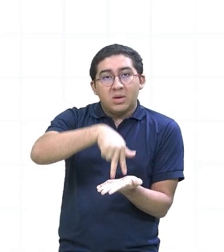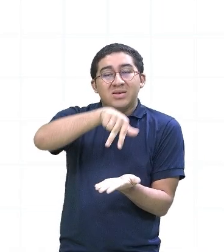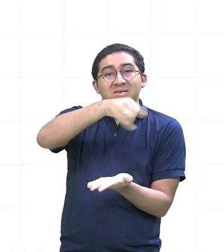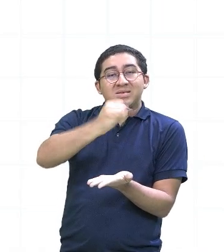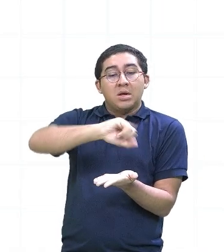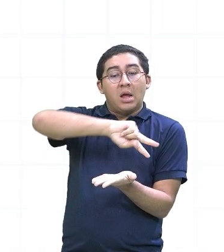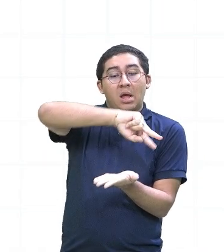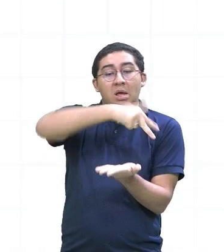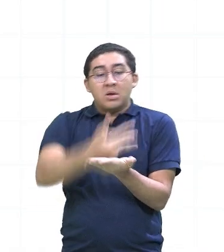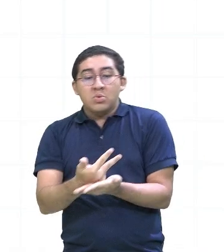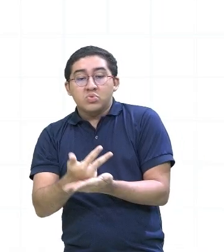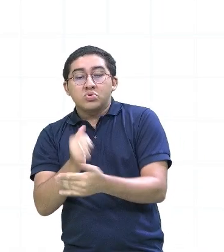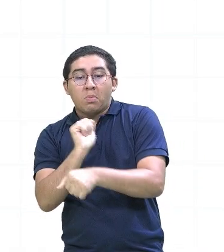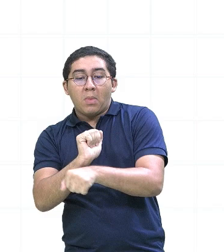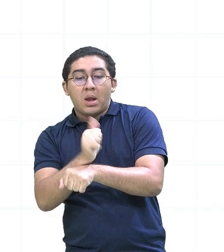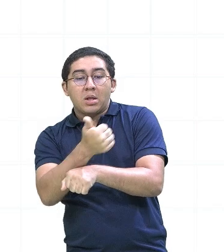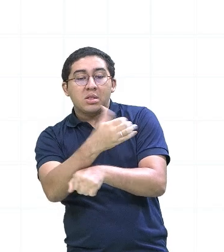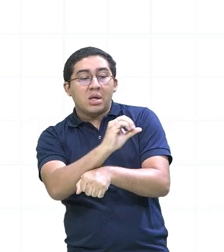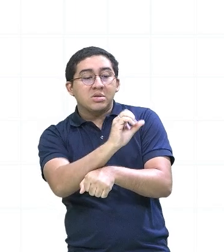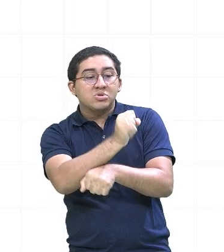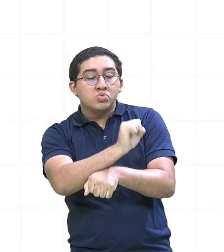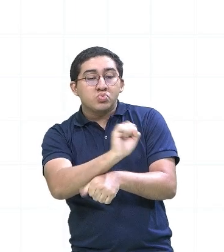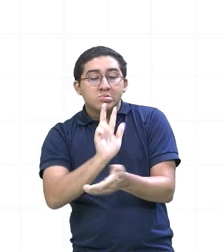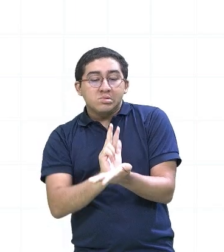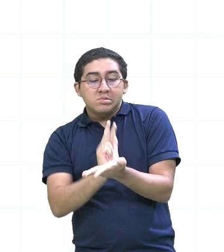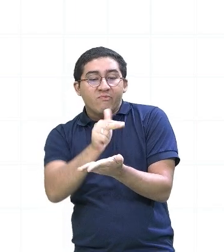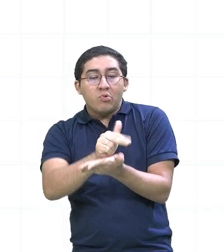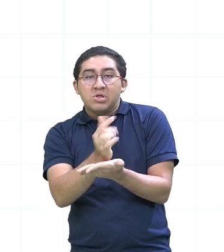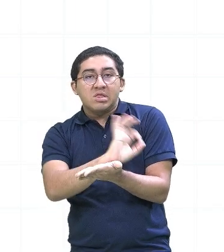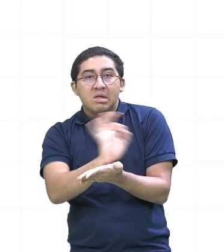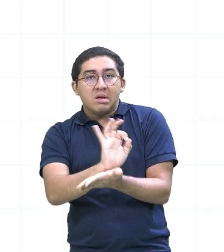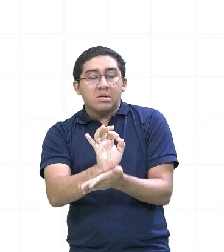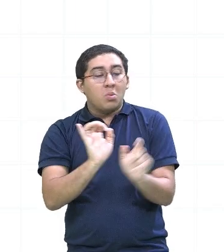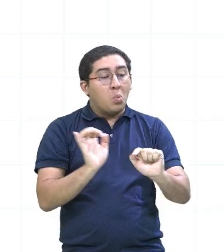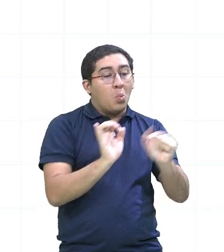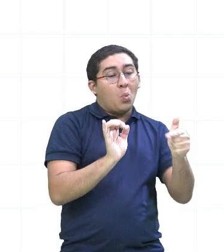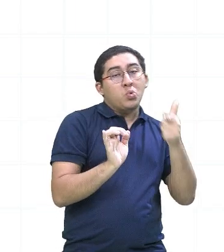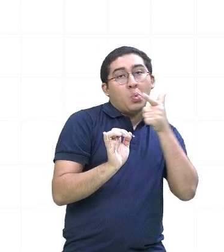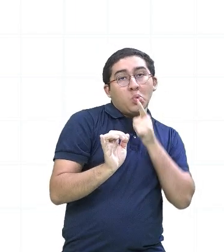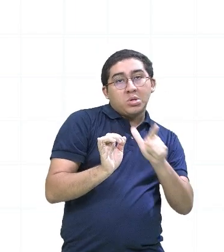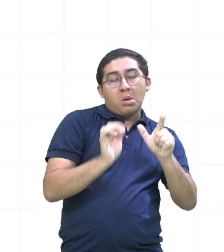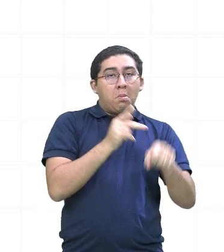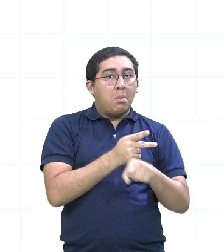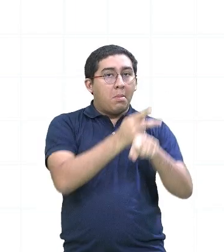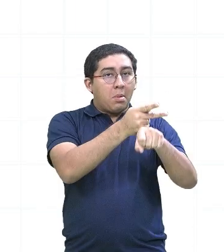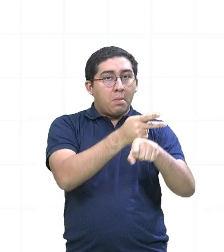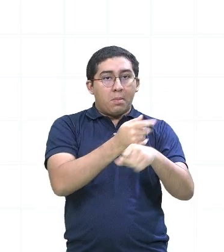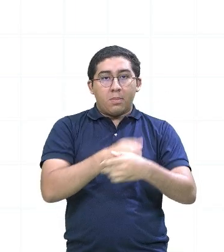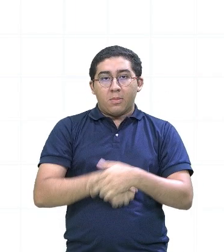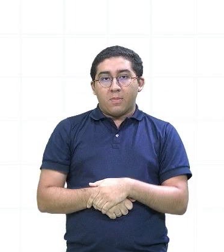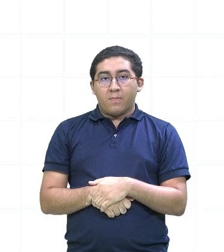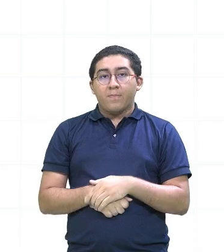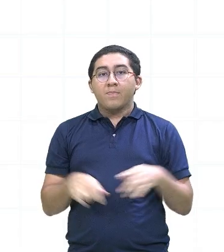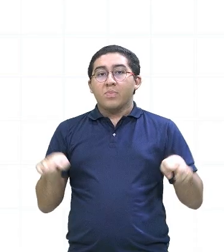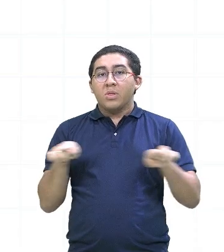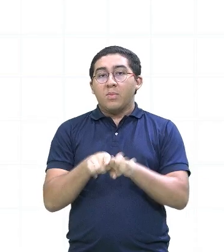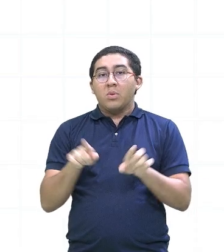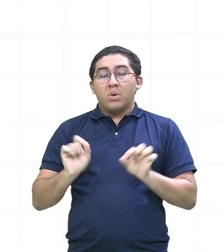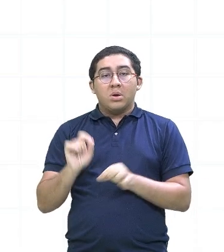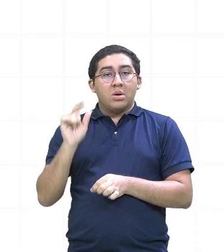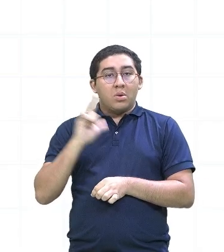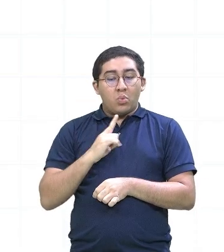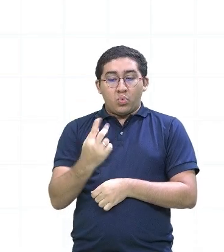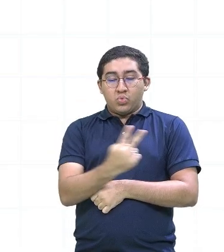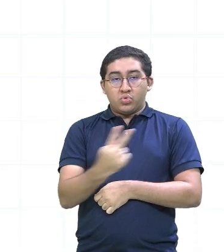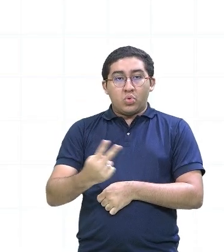dentro desse tempo, o adversário é declarado vencedor. Os atletas são chamados de